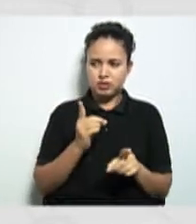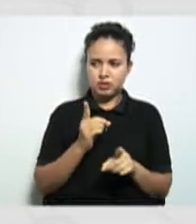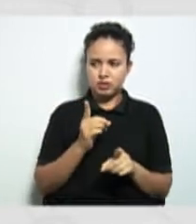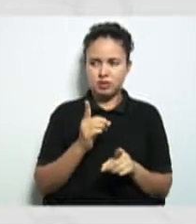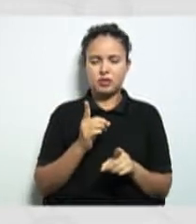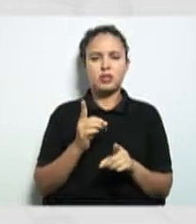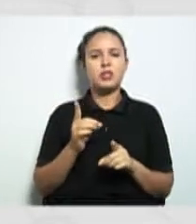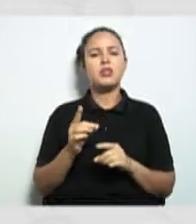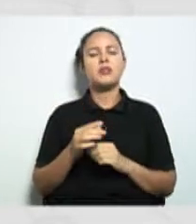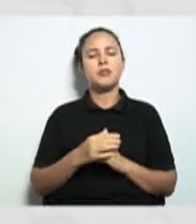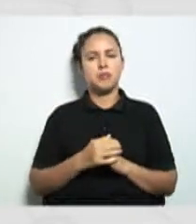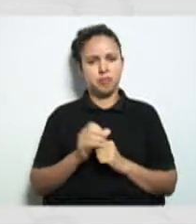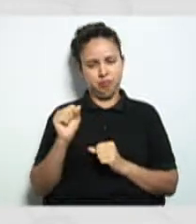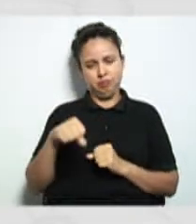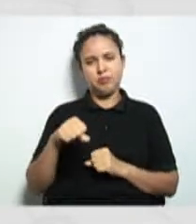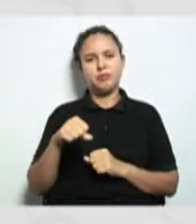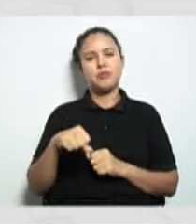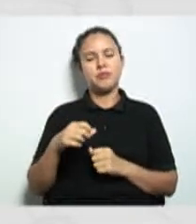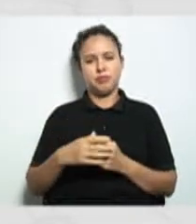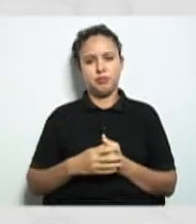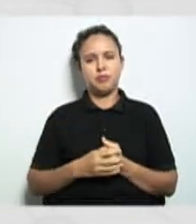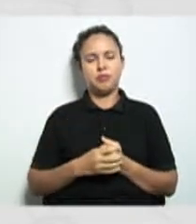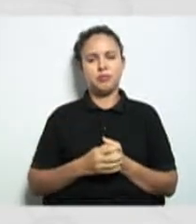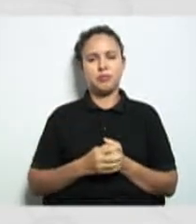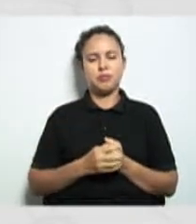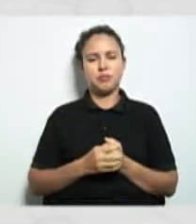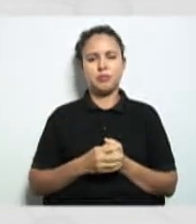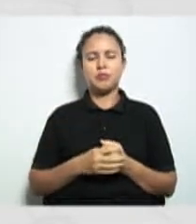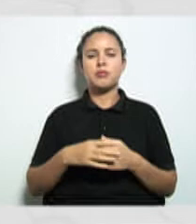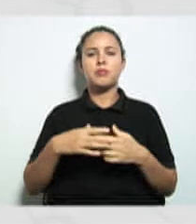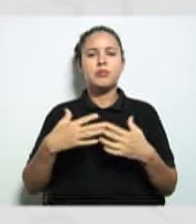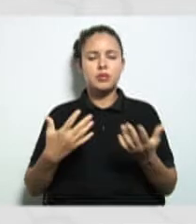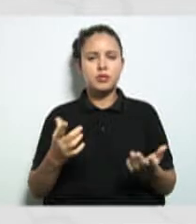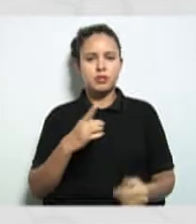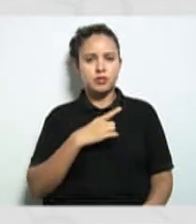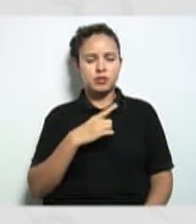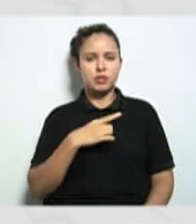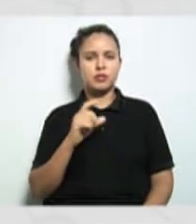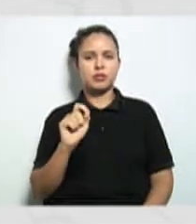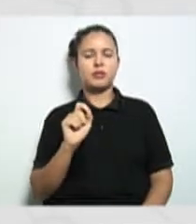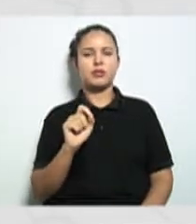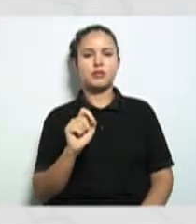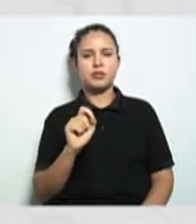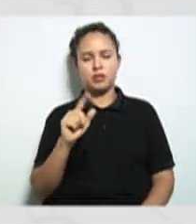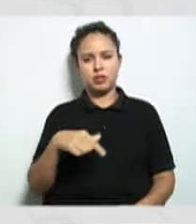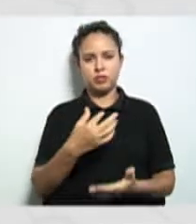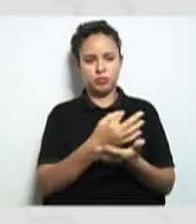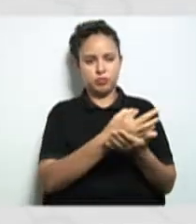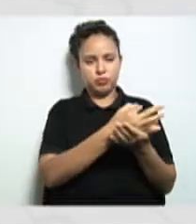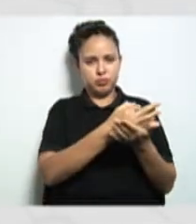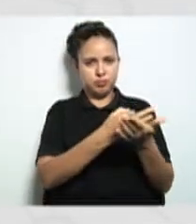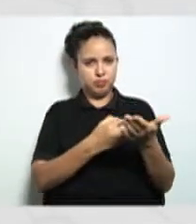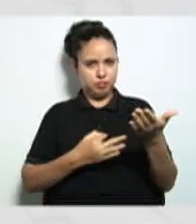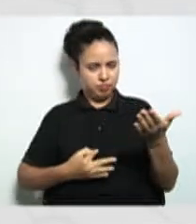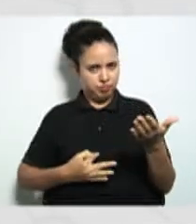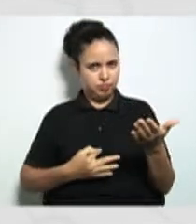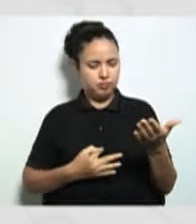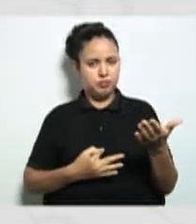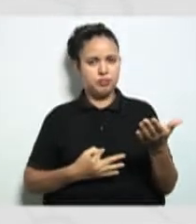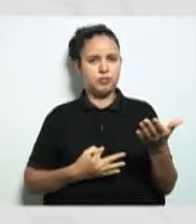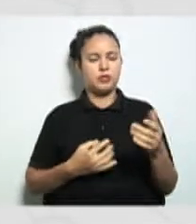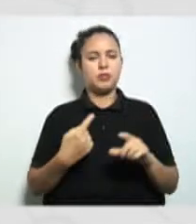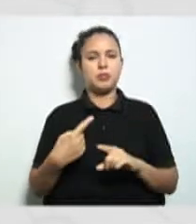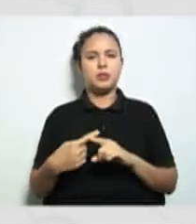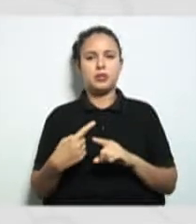identificar. Então, nesse caso aqui, o que nós temos é um formulário. Por quê? Ele